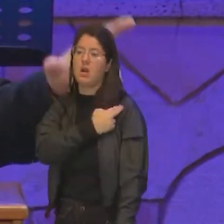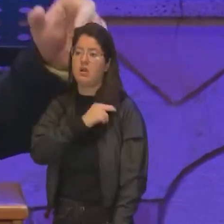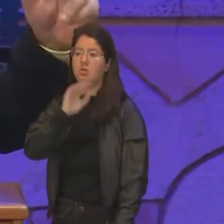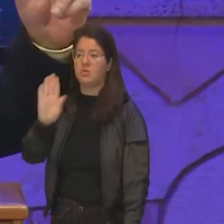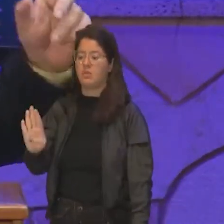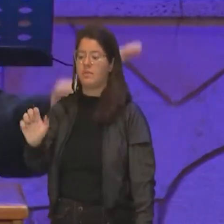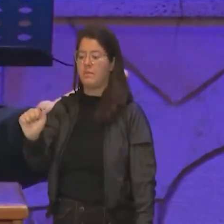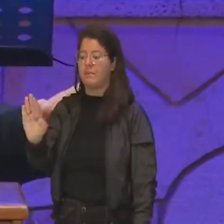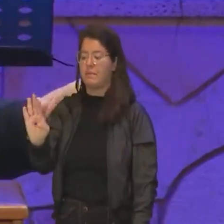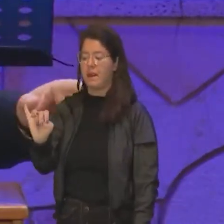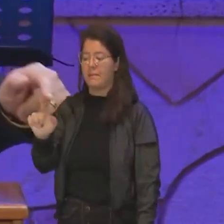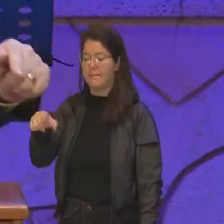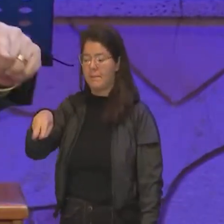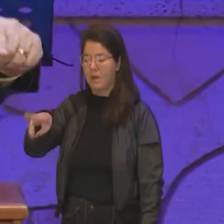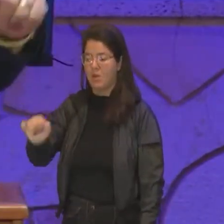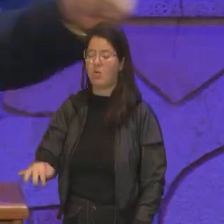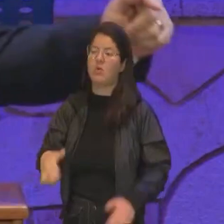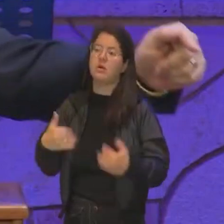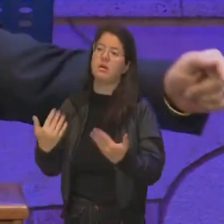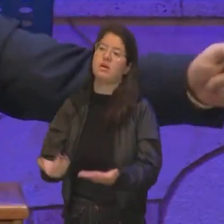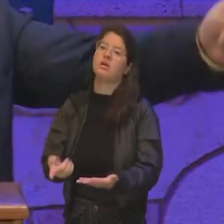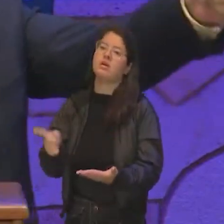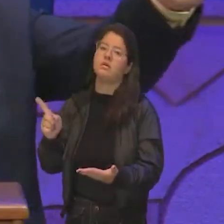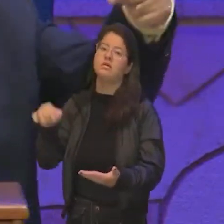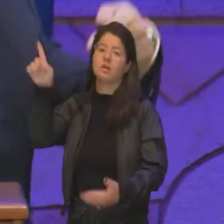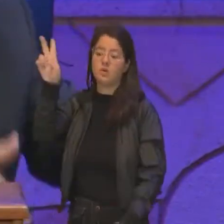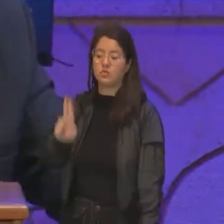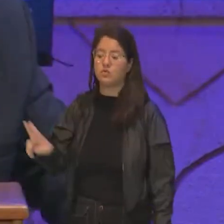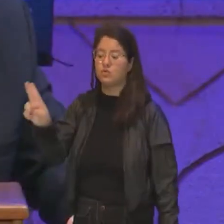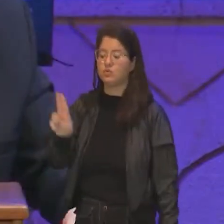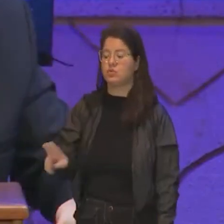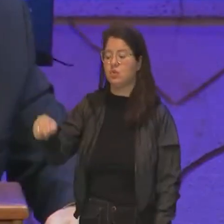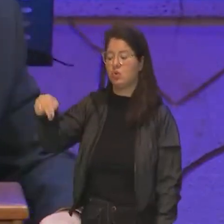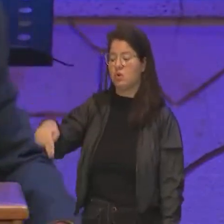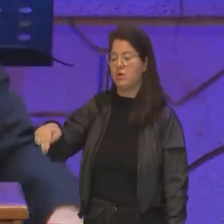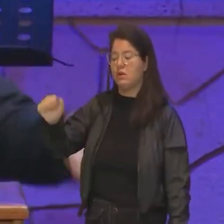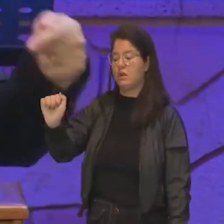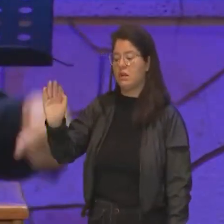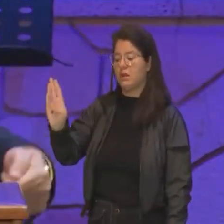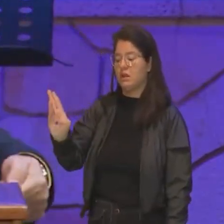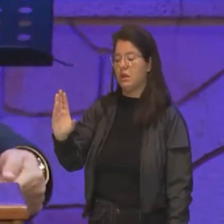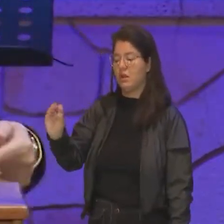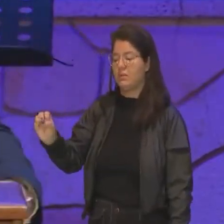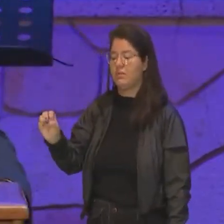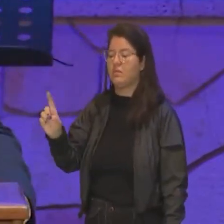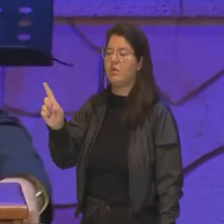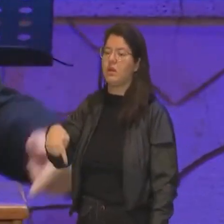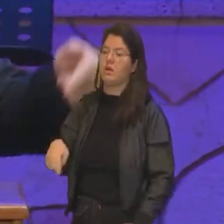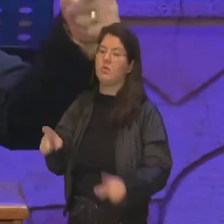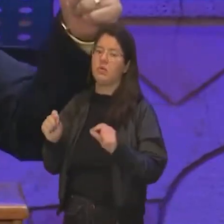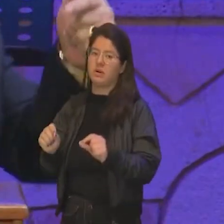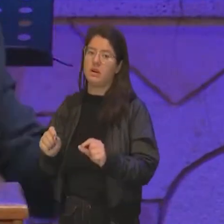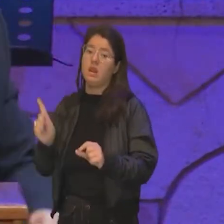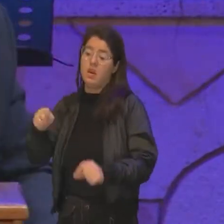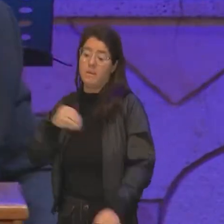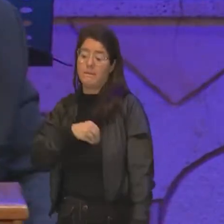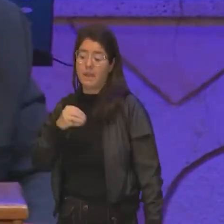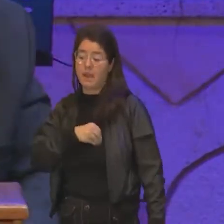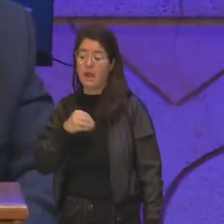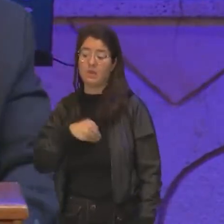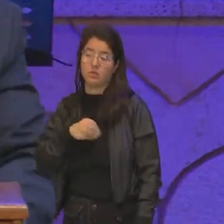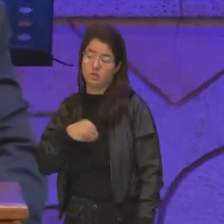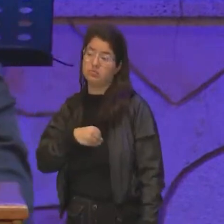Babilônia, com Nabucodonosor, que foi usado por Deus para cumprir os seus propósitos, um ímpio nas mãos de Deus para cumprir os